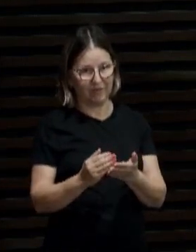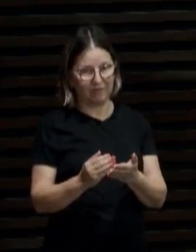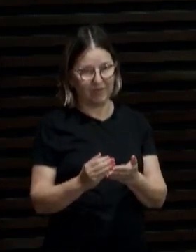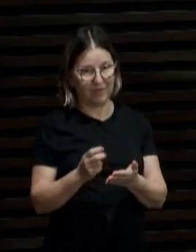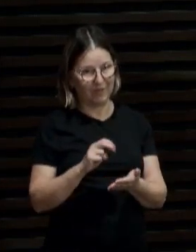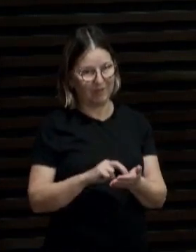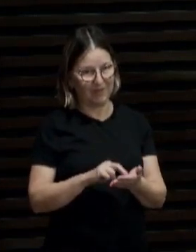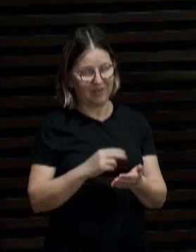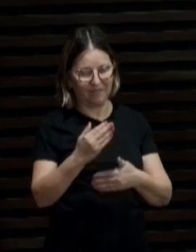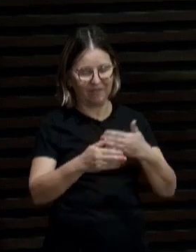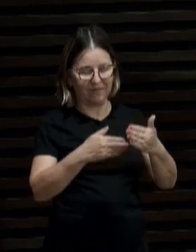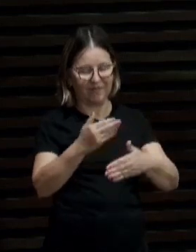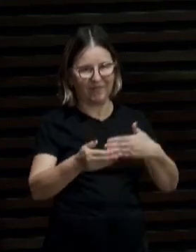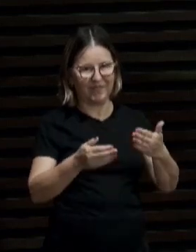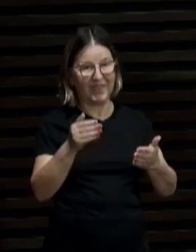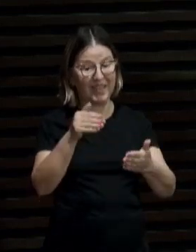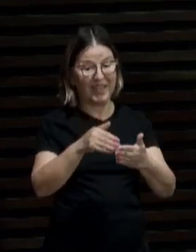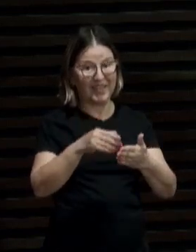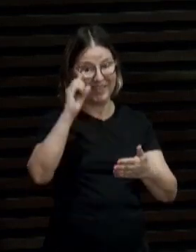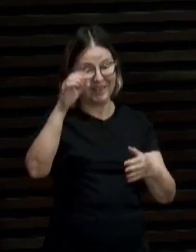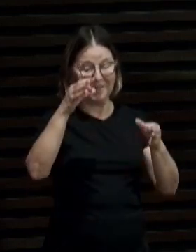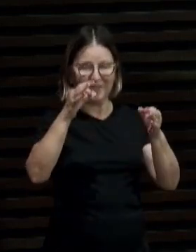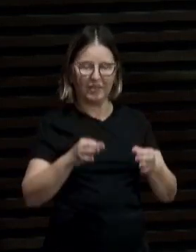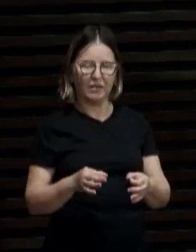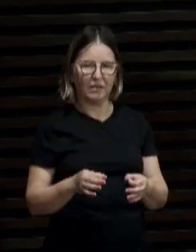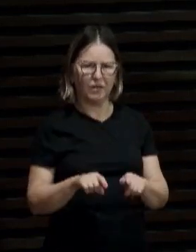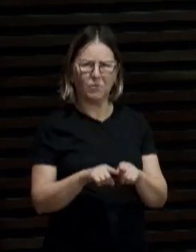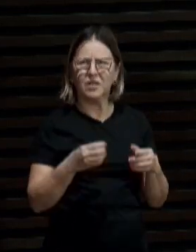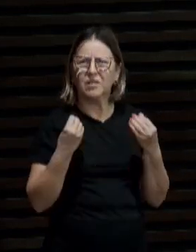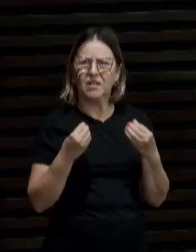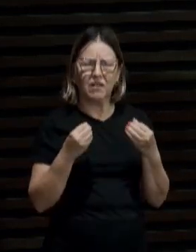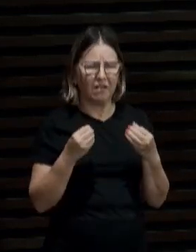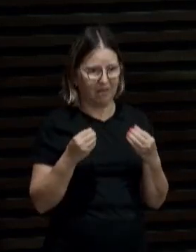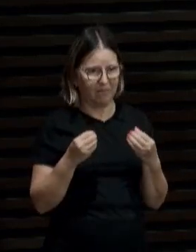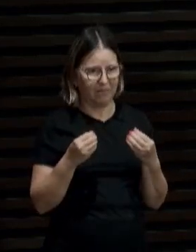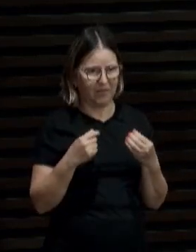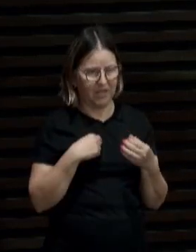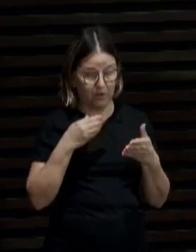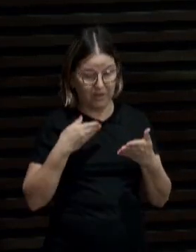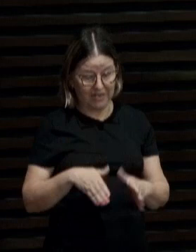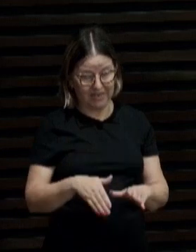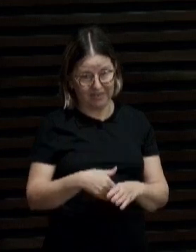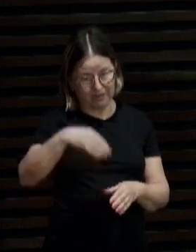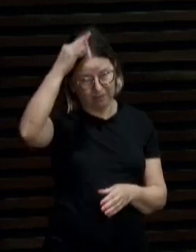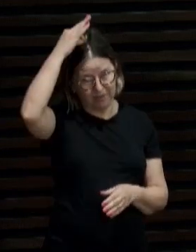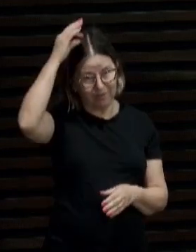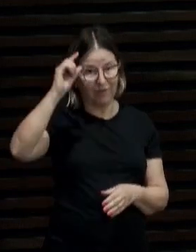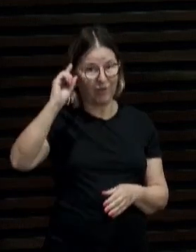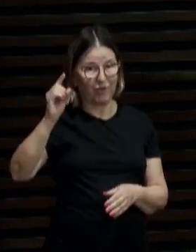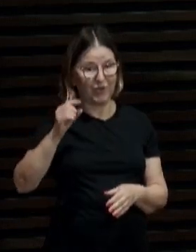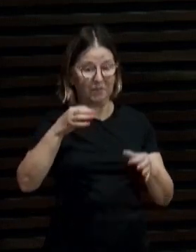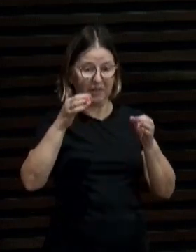e ela vai se desenvolvendo até ser dia perfeito. Mas como é que é isso? Que eu nasci de novo, dia perfeito, e eu